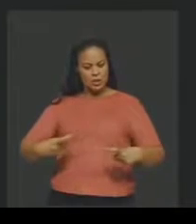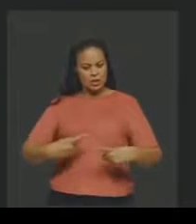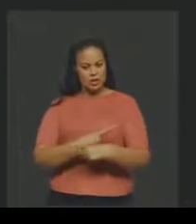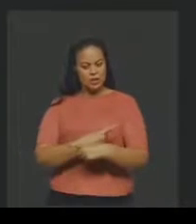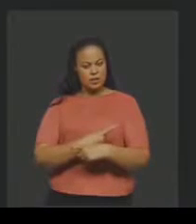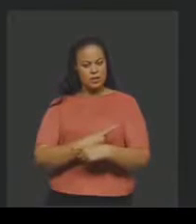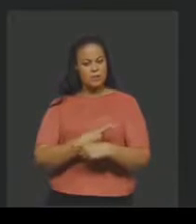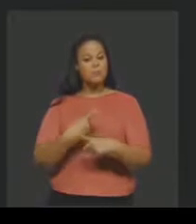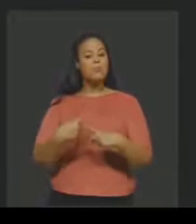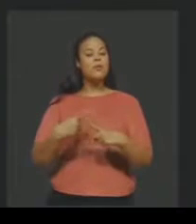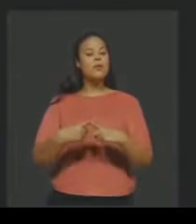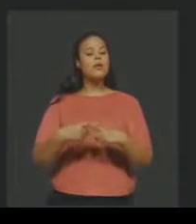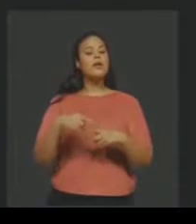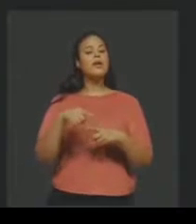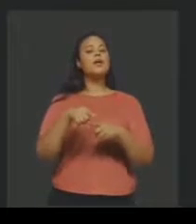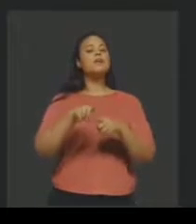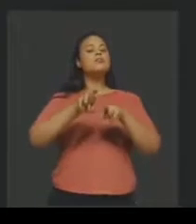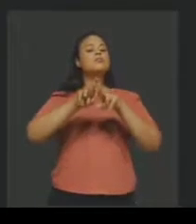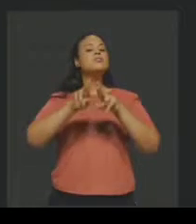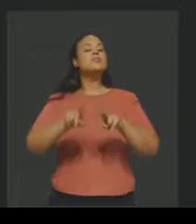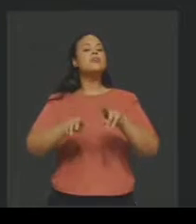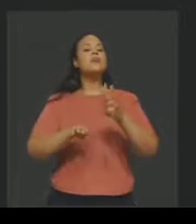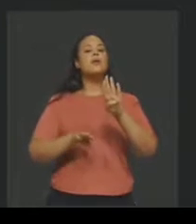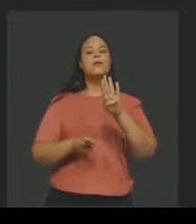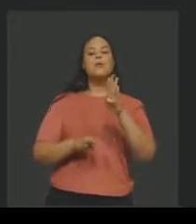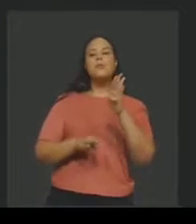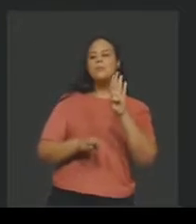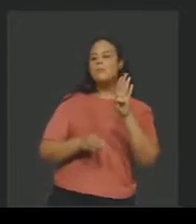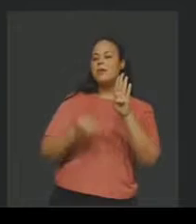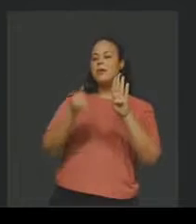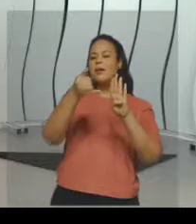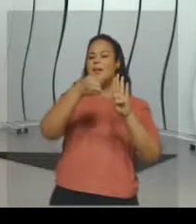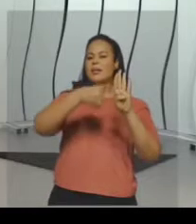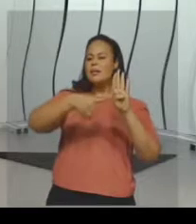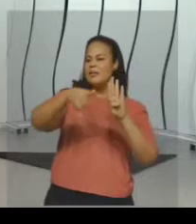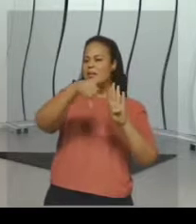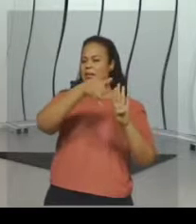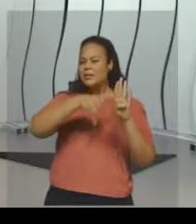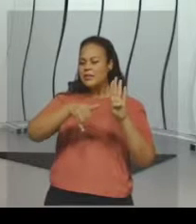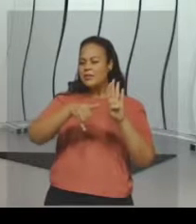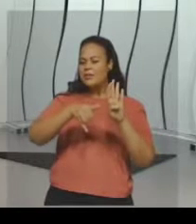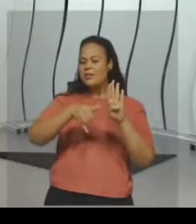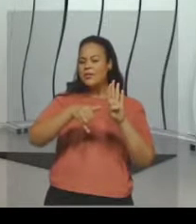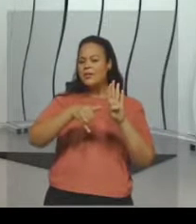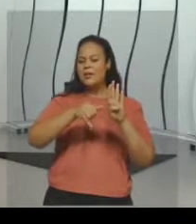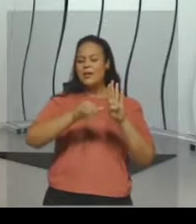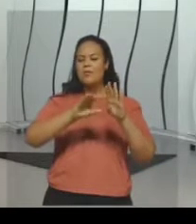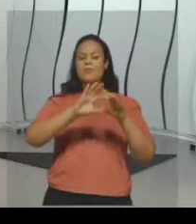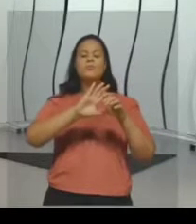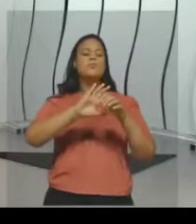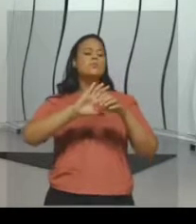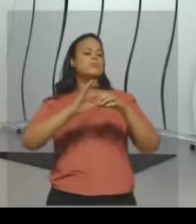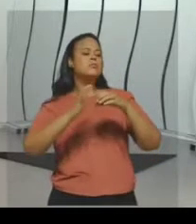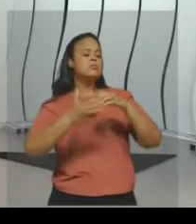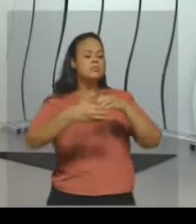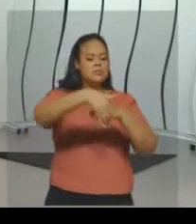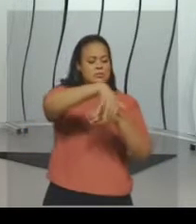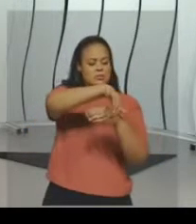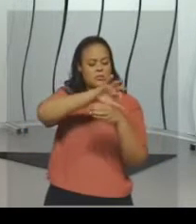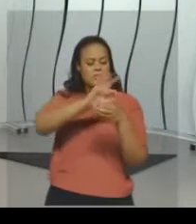ou seja, questões químicas relacionadas às suas funções metabólicas, e elas também são diferentes